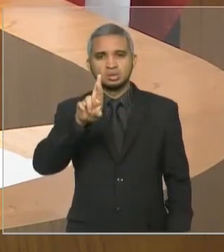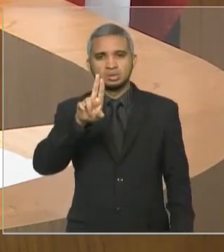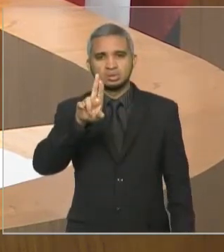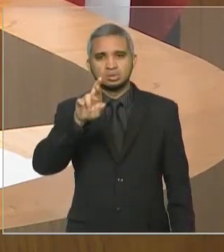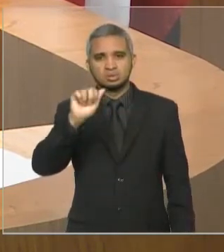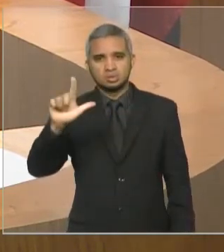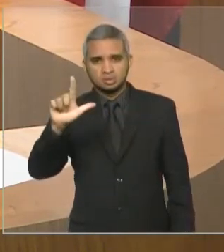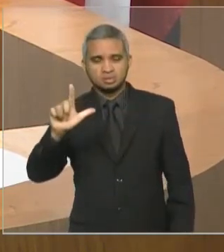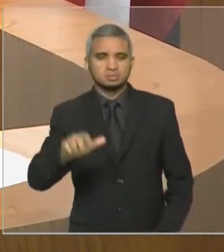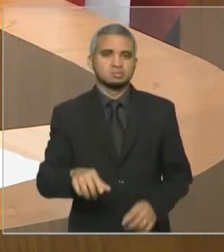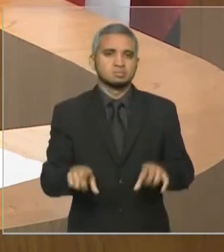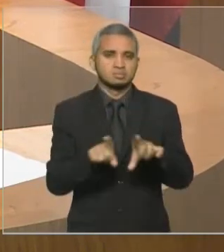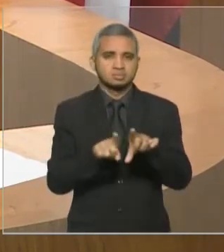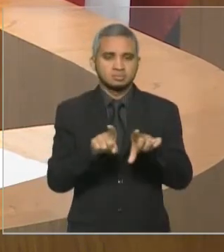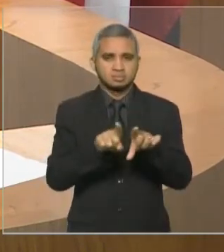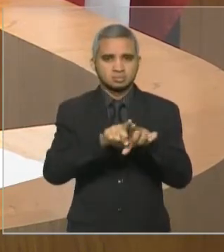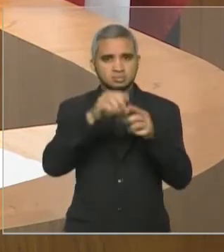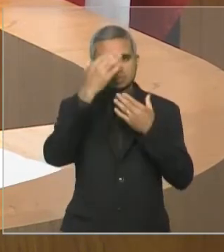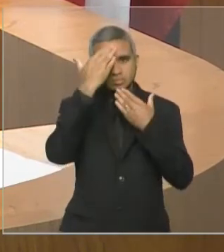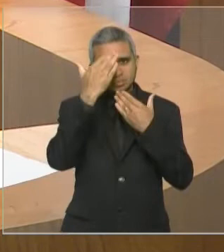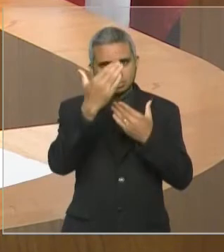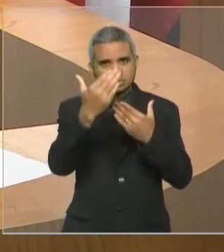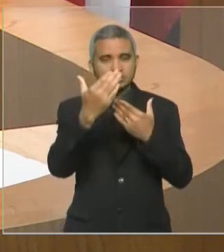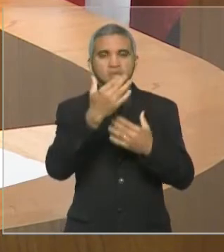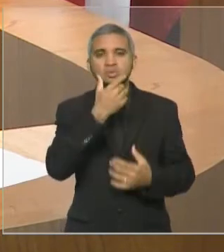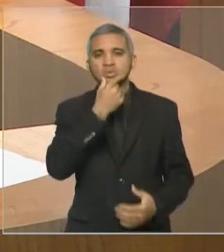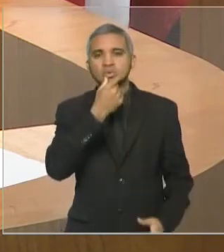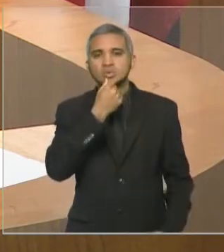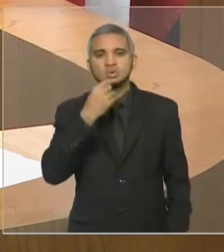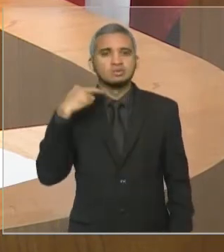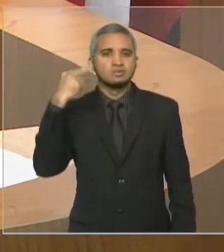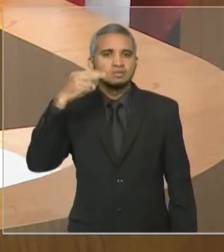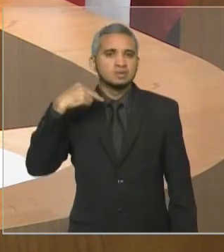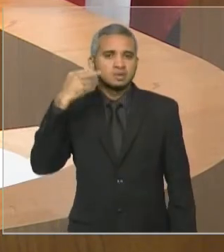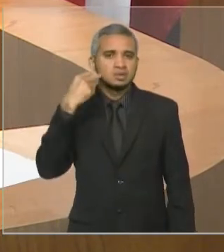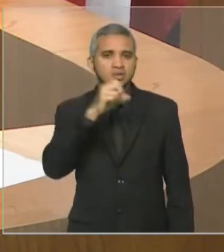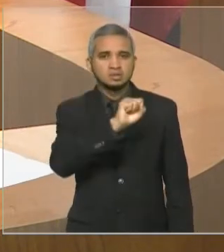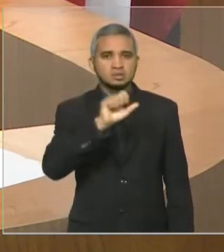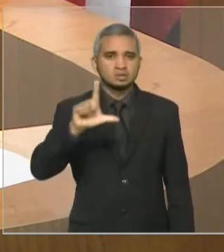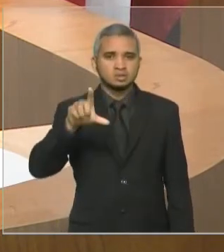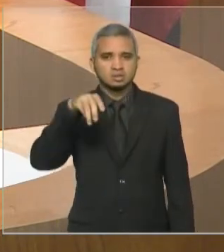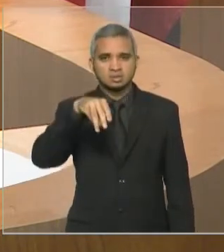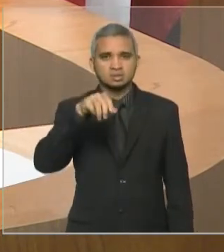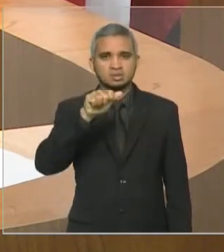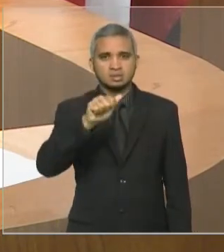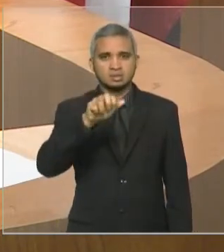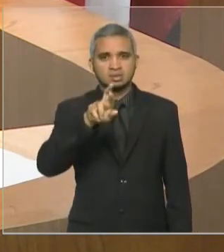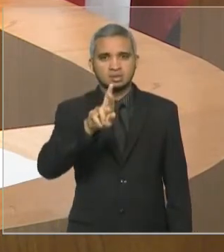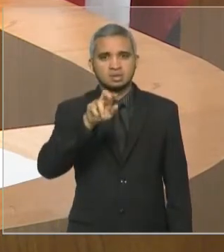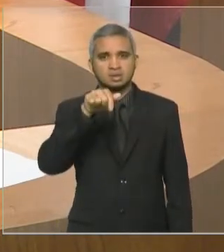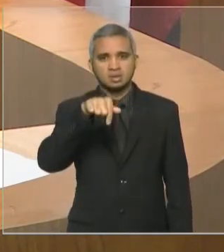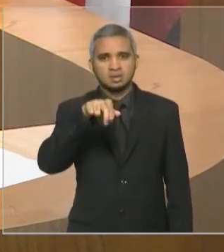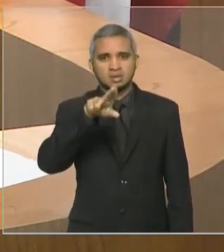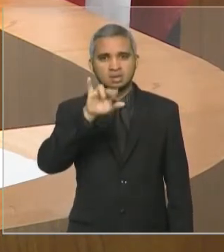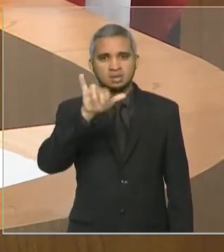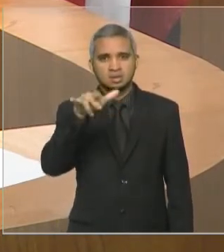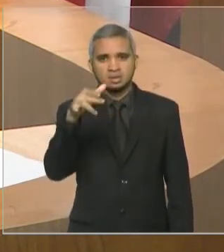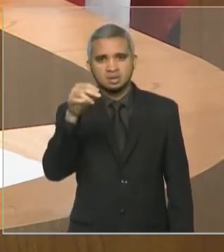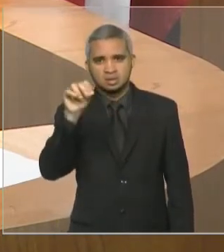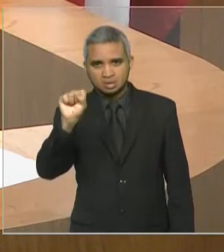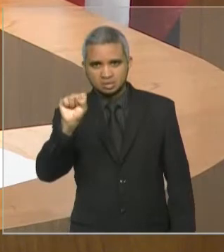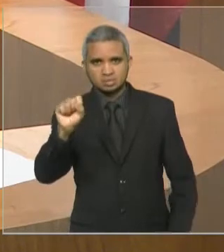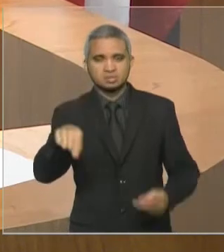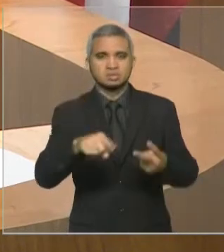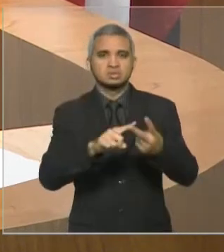nosso parceiro Marquinhos, vereador de São Luís, o Melk e tantos outros que se engajaram